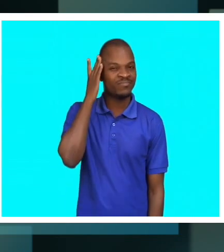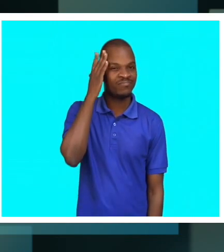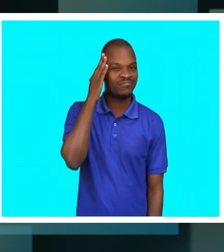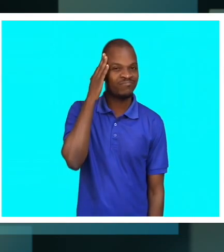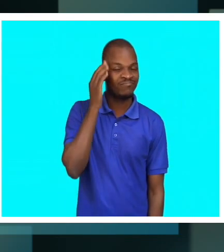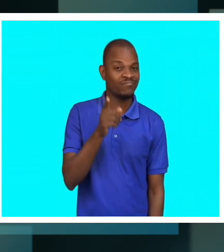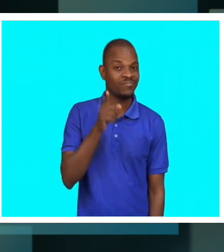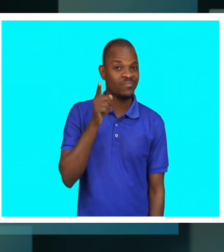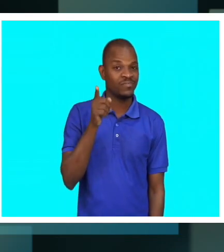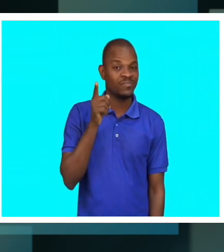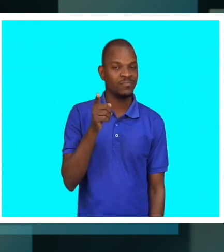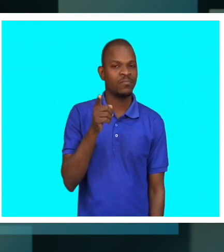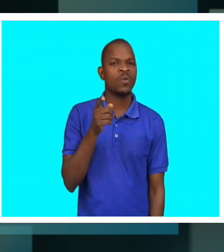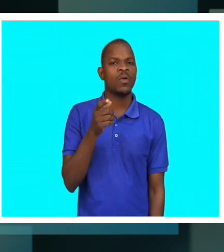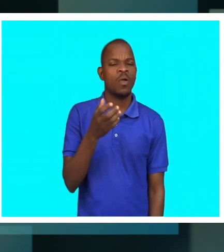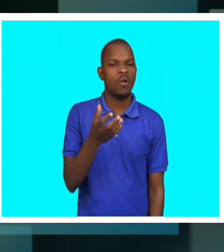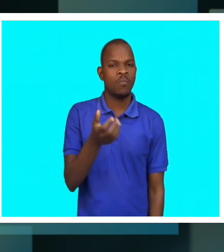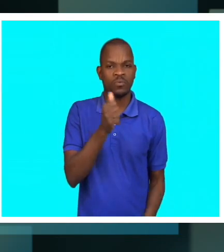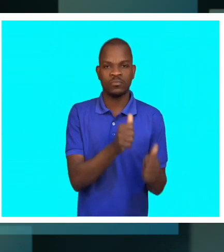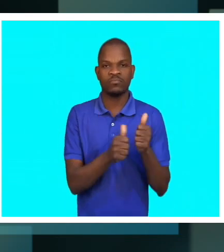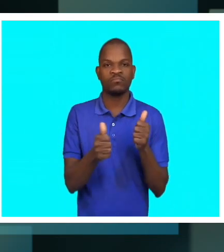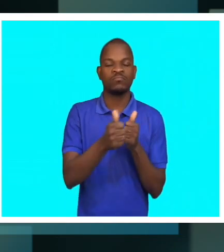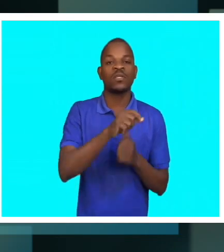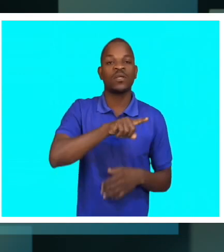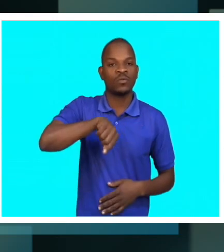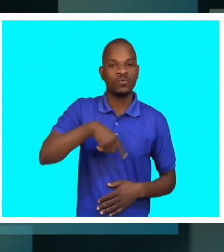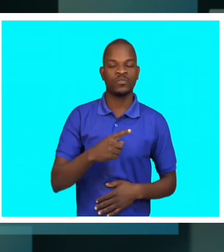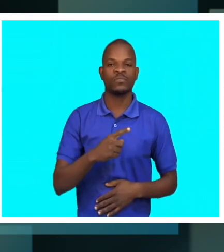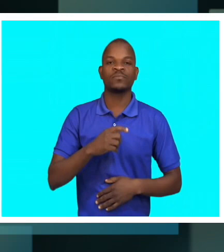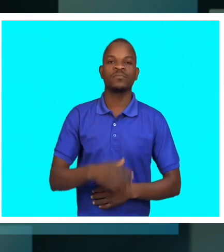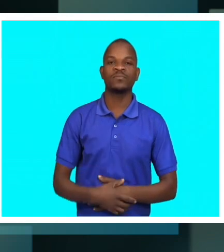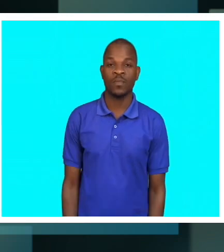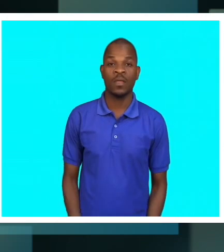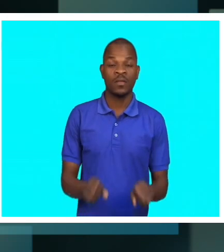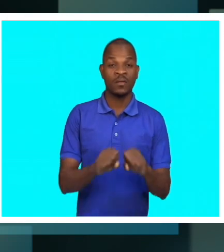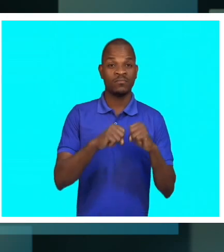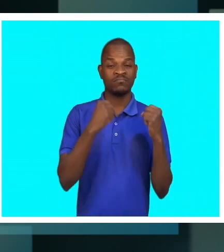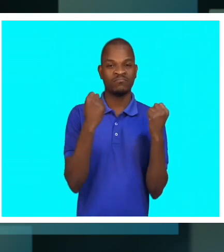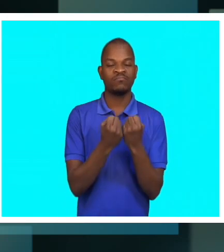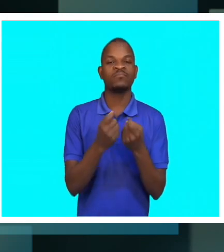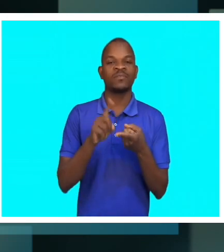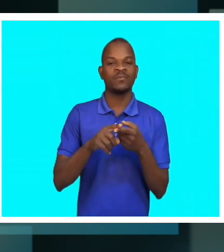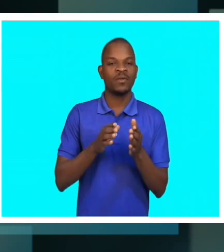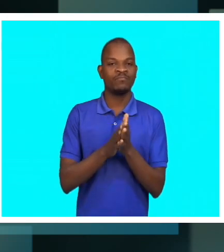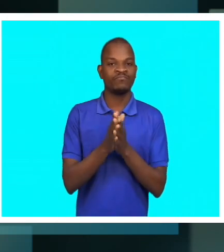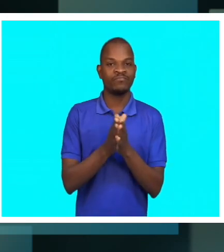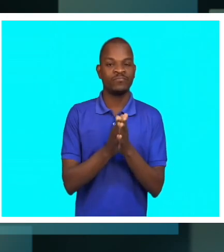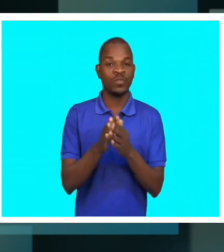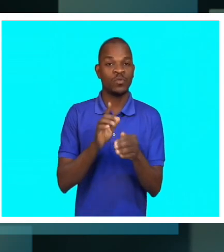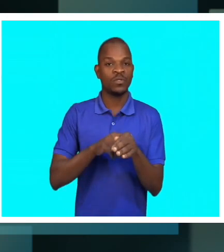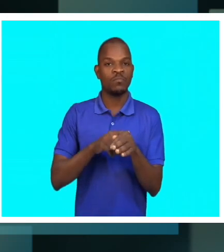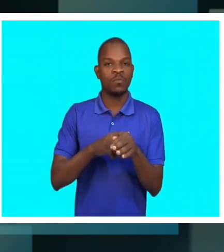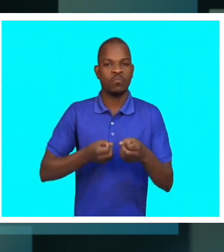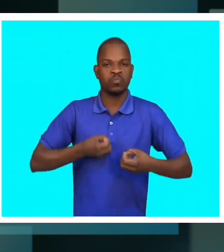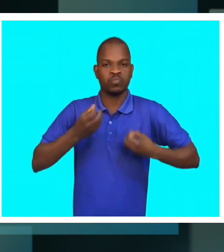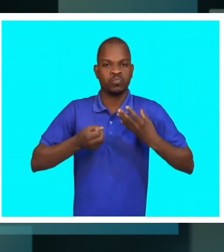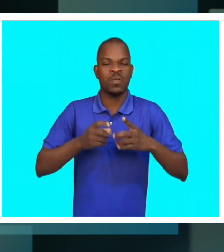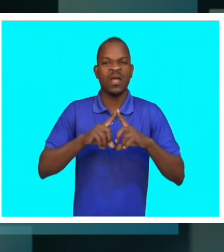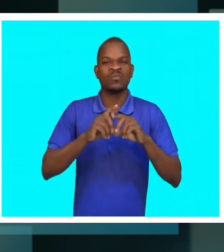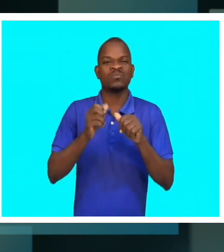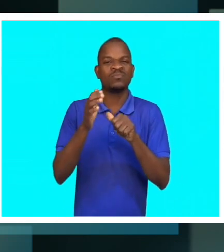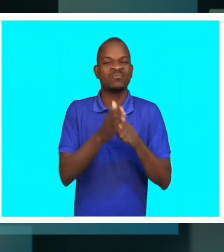Eu acho que ele vai ser o nosso grande porta-voz. A cooperativa aproveitou uma ocasião para apelar ao